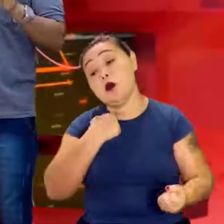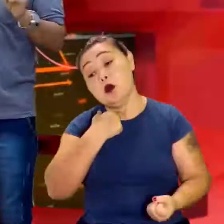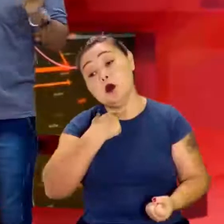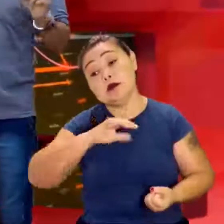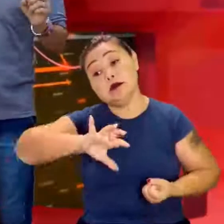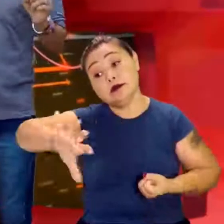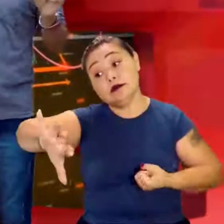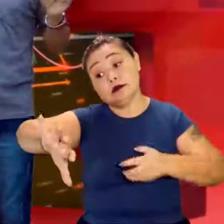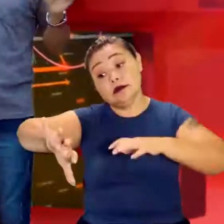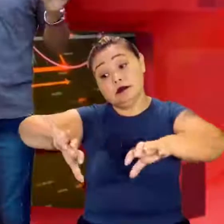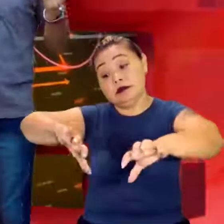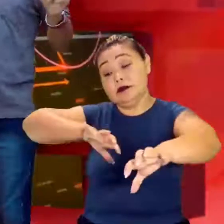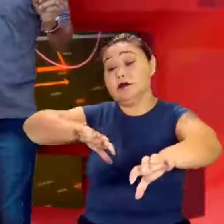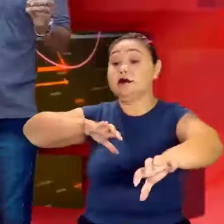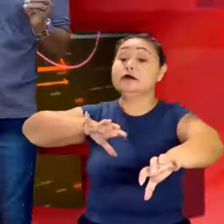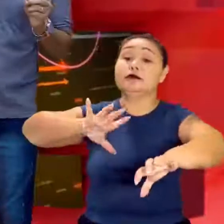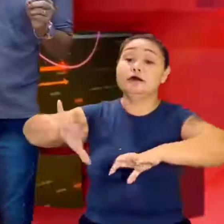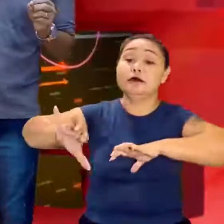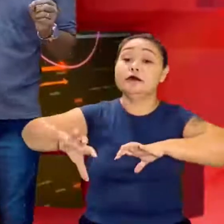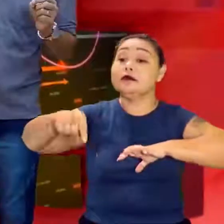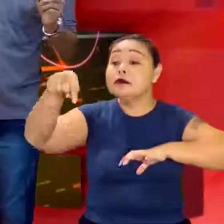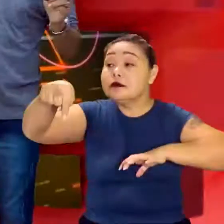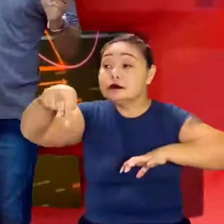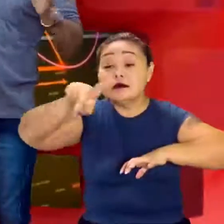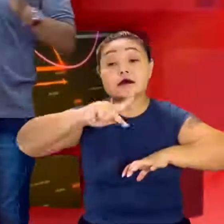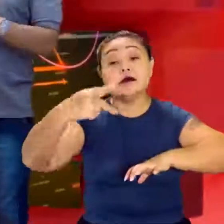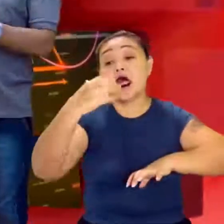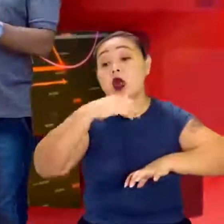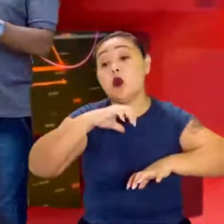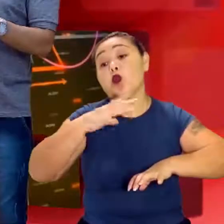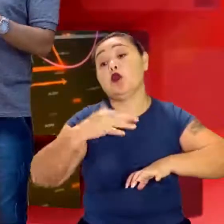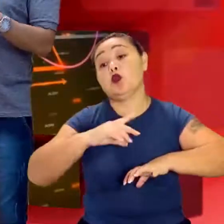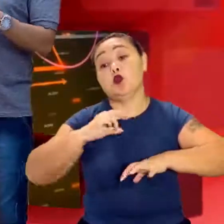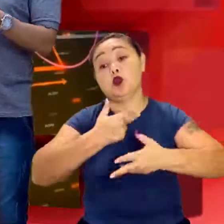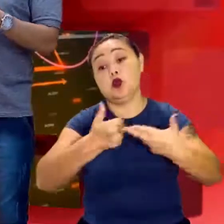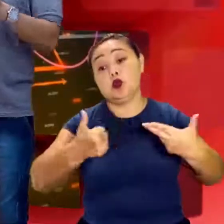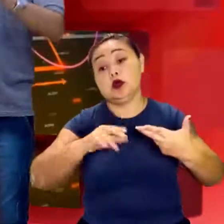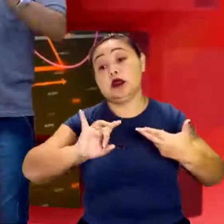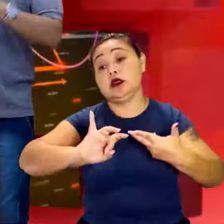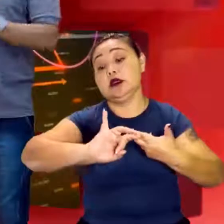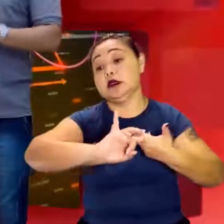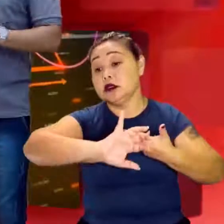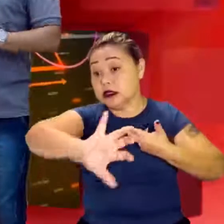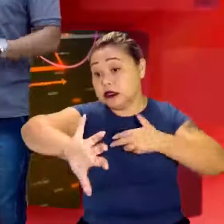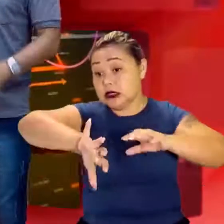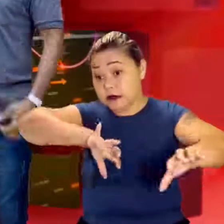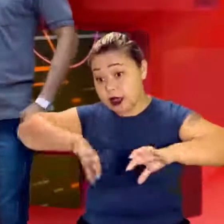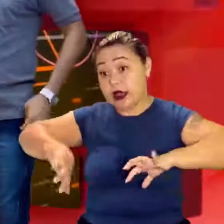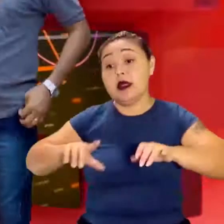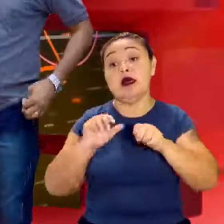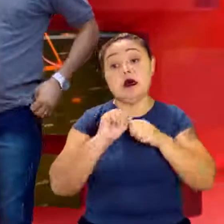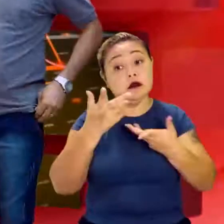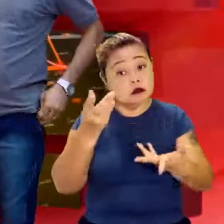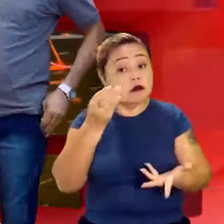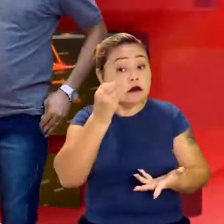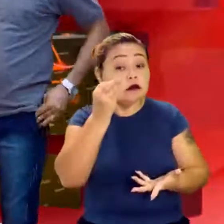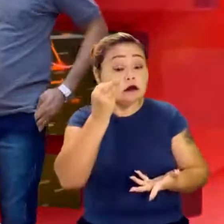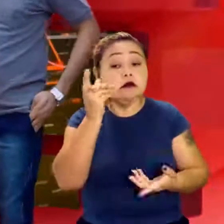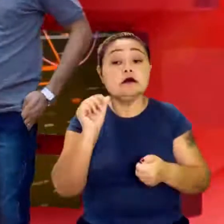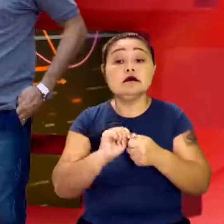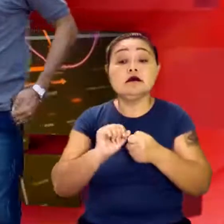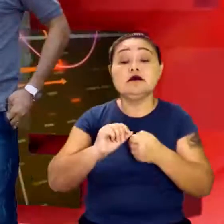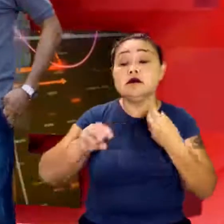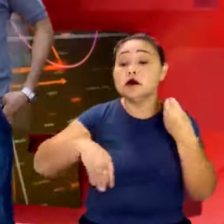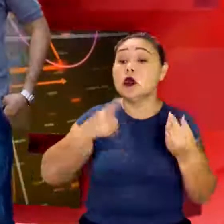tem que separar, porque cada saquinho é sua fruta separado. É verdade. Tenta fazer o teste, vai lá ver. E se não conseguimos fazer